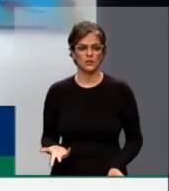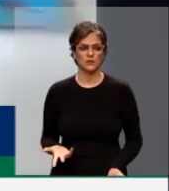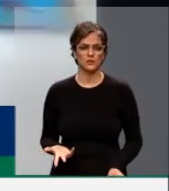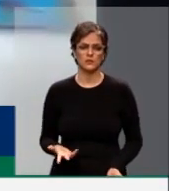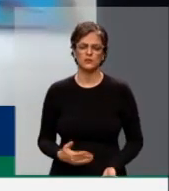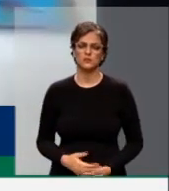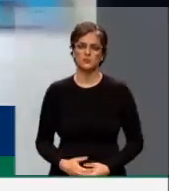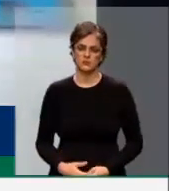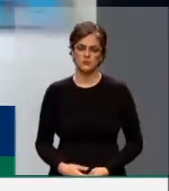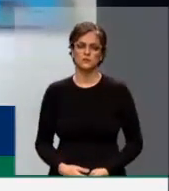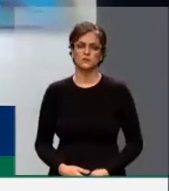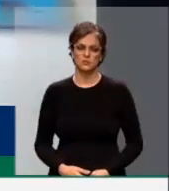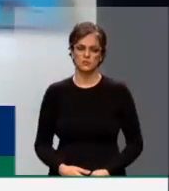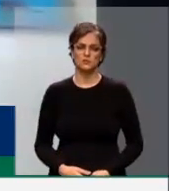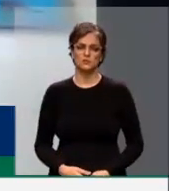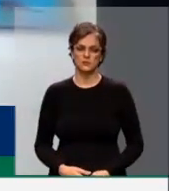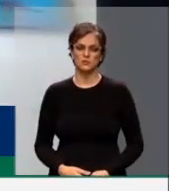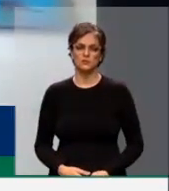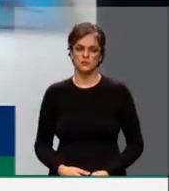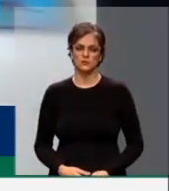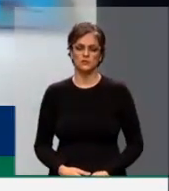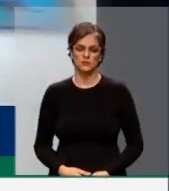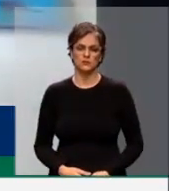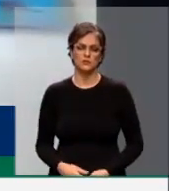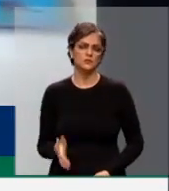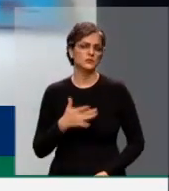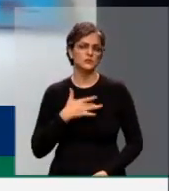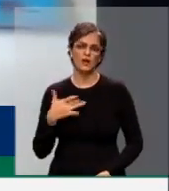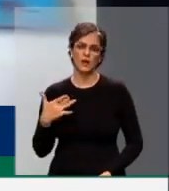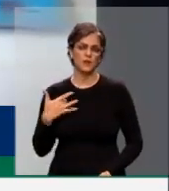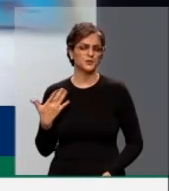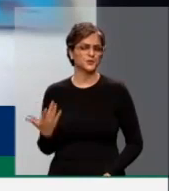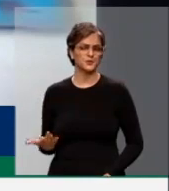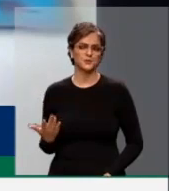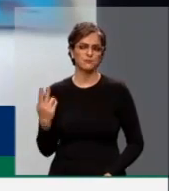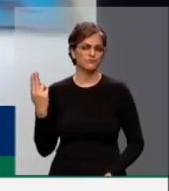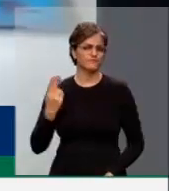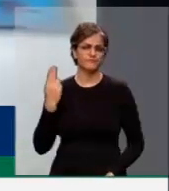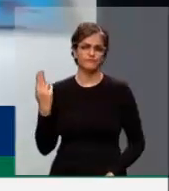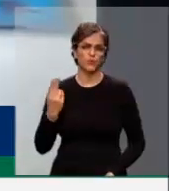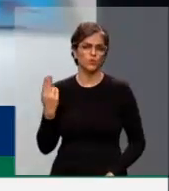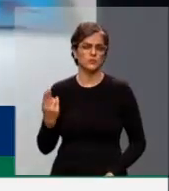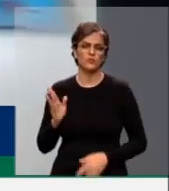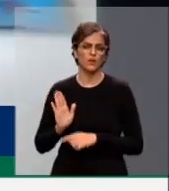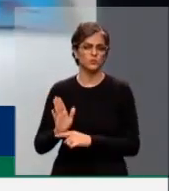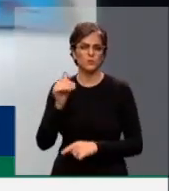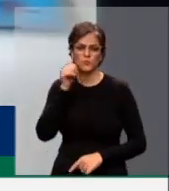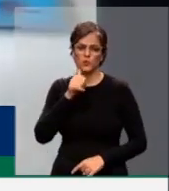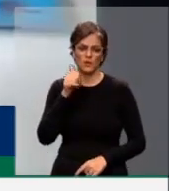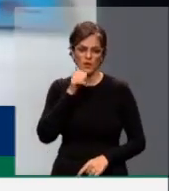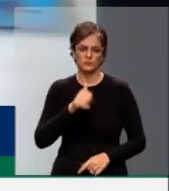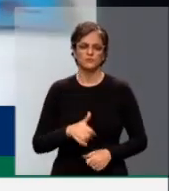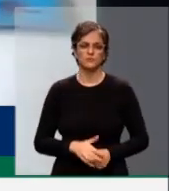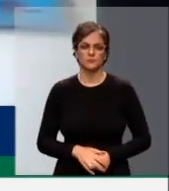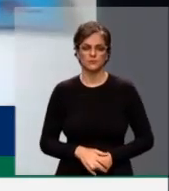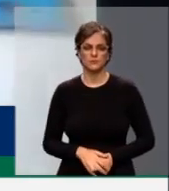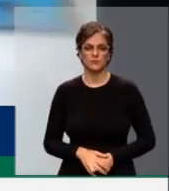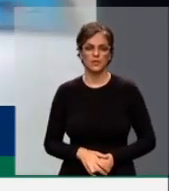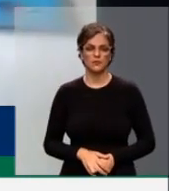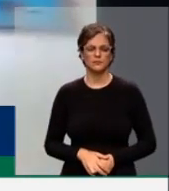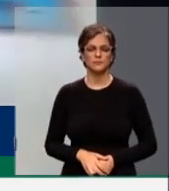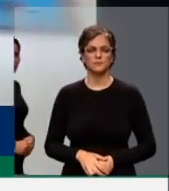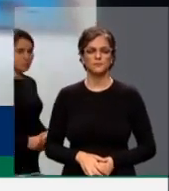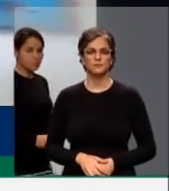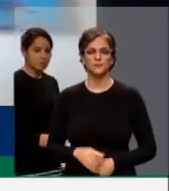do ponto de vista da saúde, tem inviabilizado a presença das mulheres. Então, você já tem uma dificuldade grande de